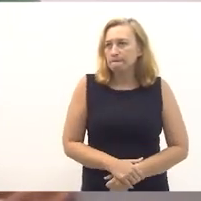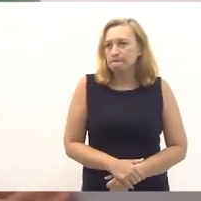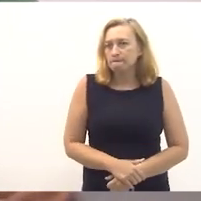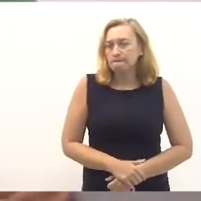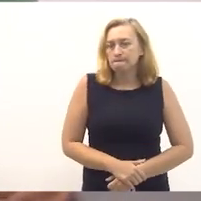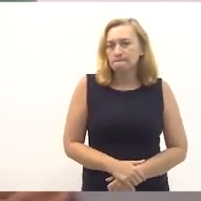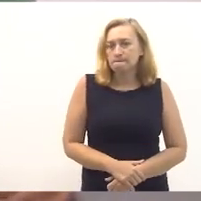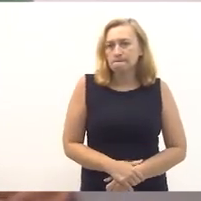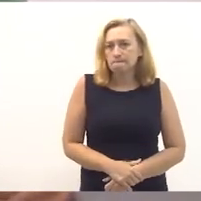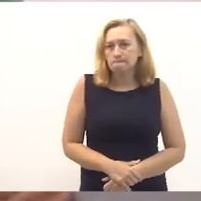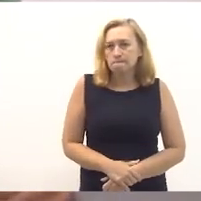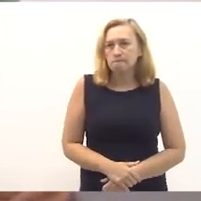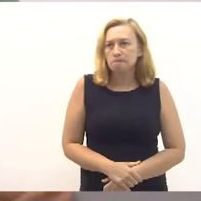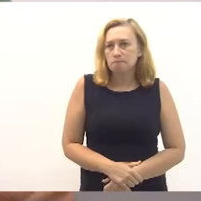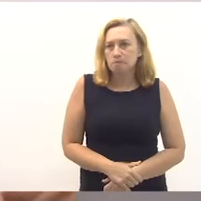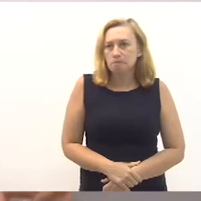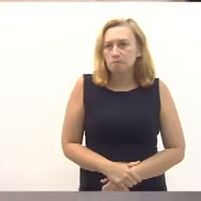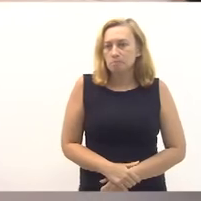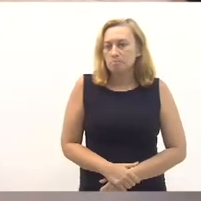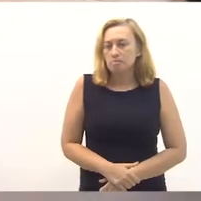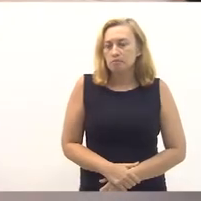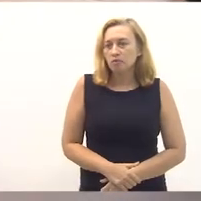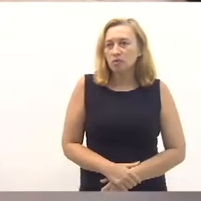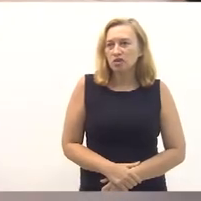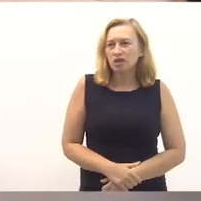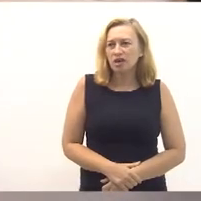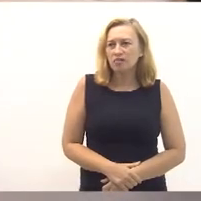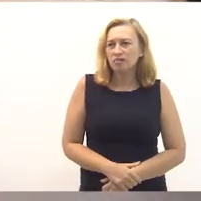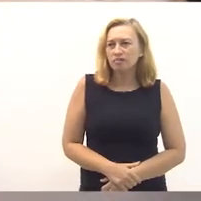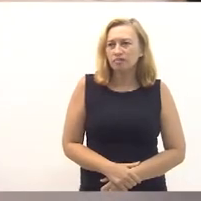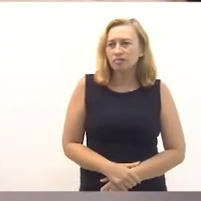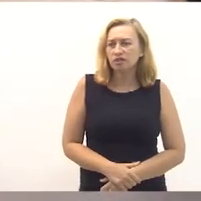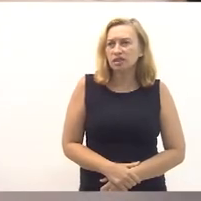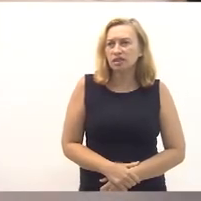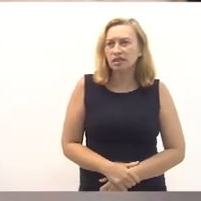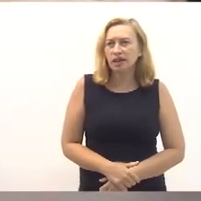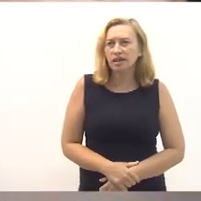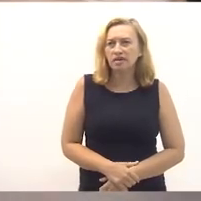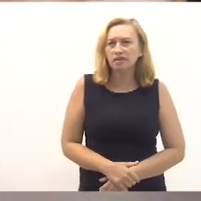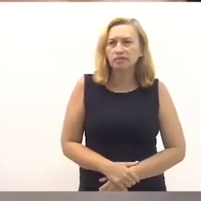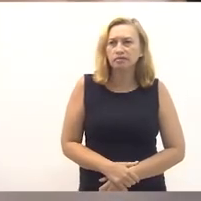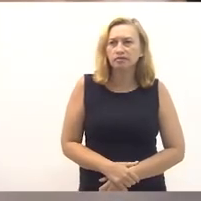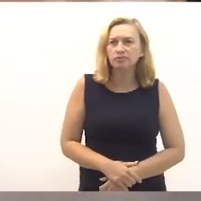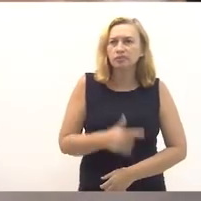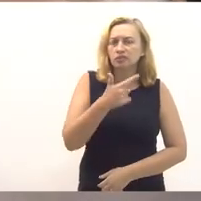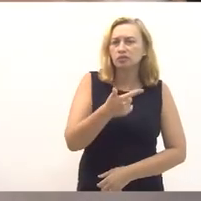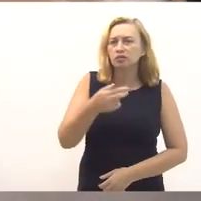que eu trouxe nós fizemos o projeto é de 2015